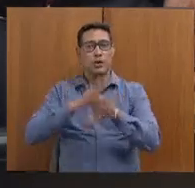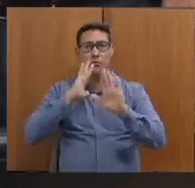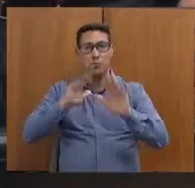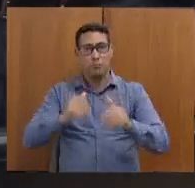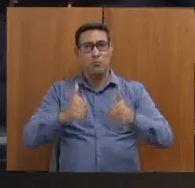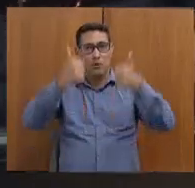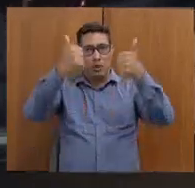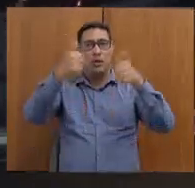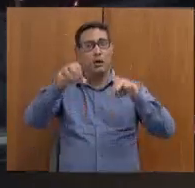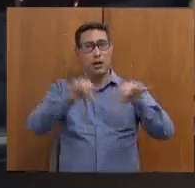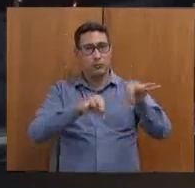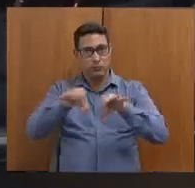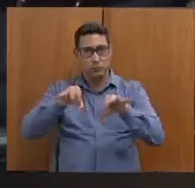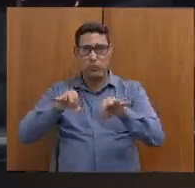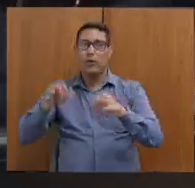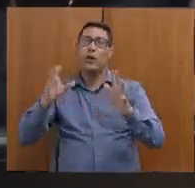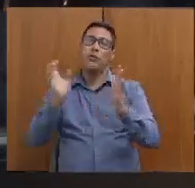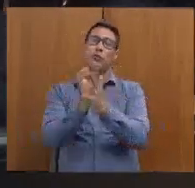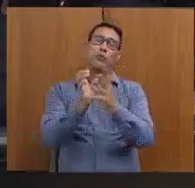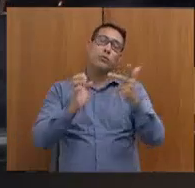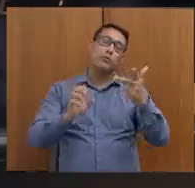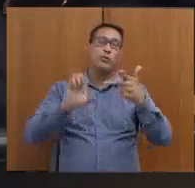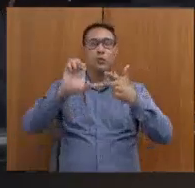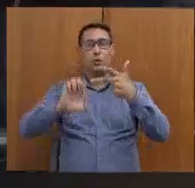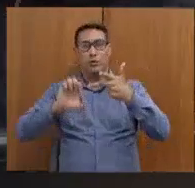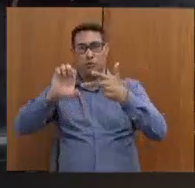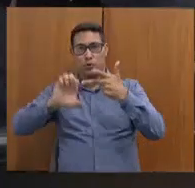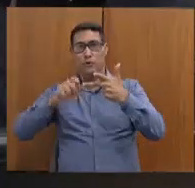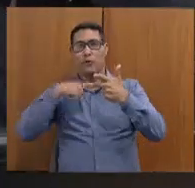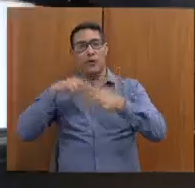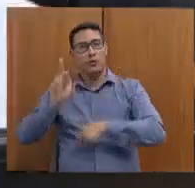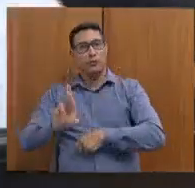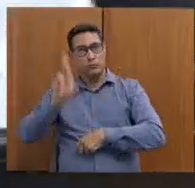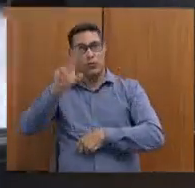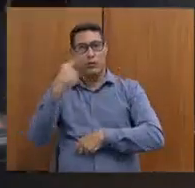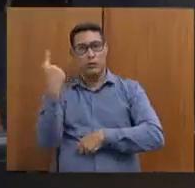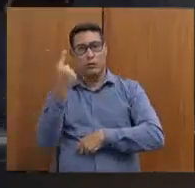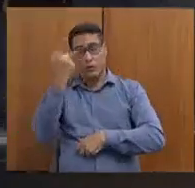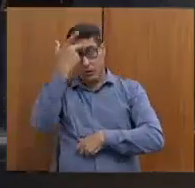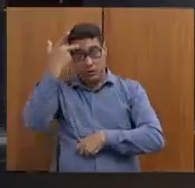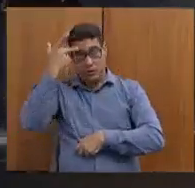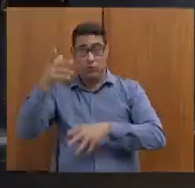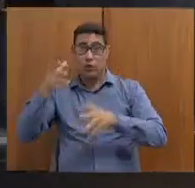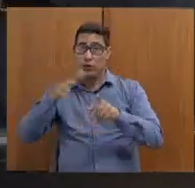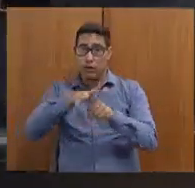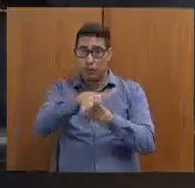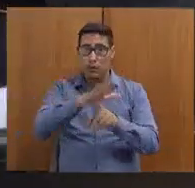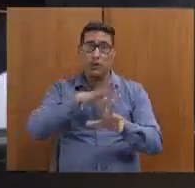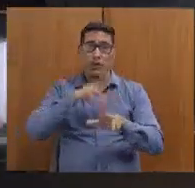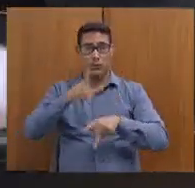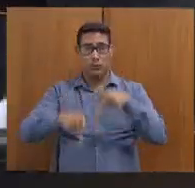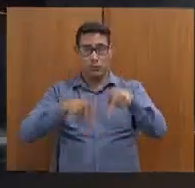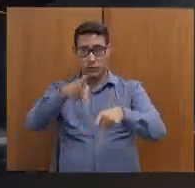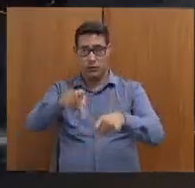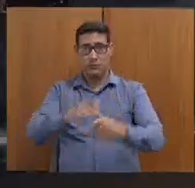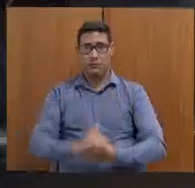atuação do Poder Executivo no atendimento às demandas da população.